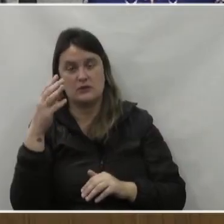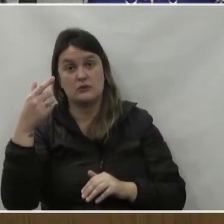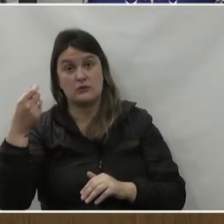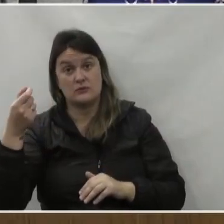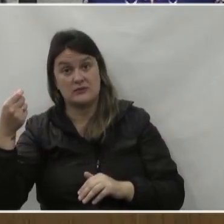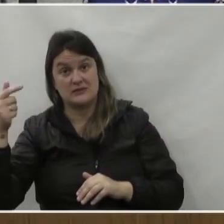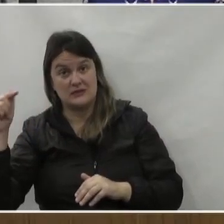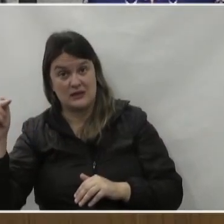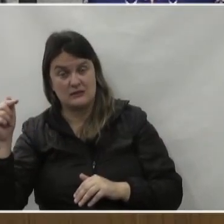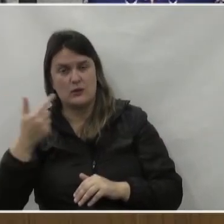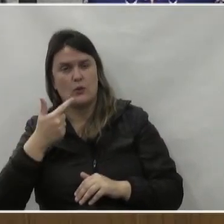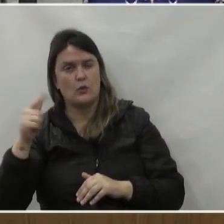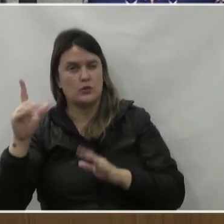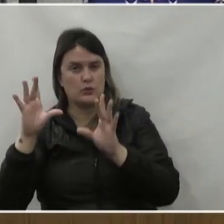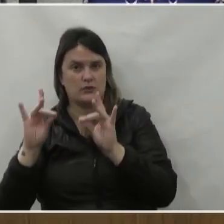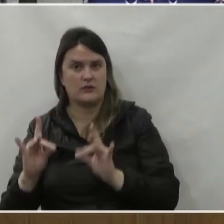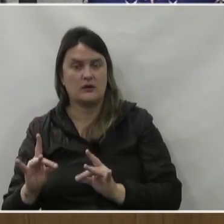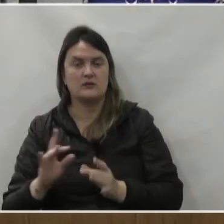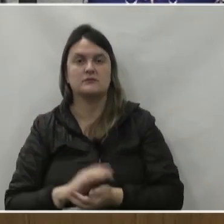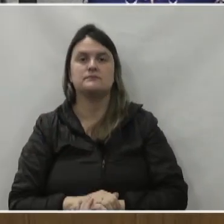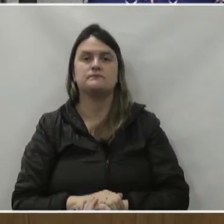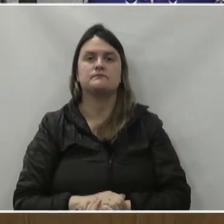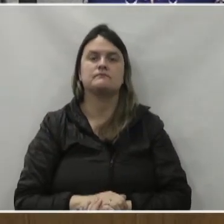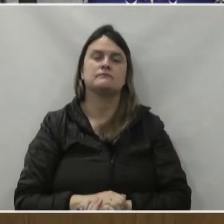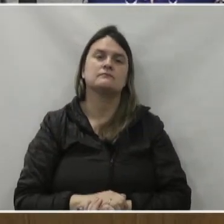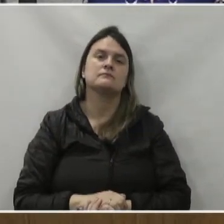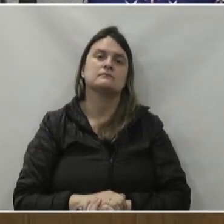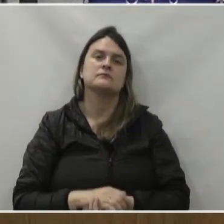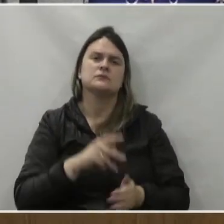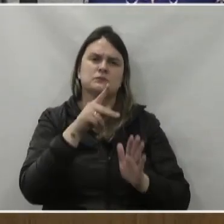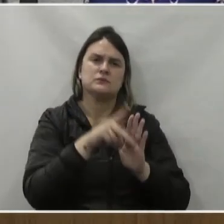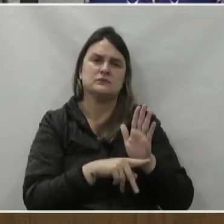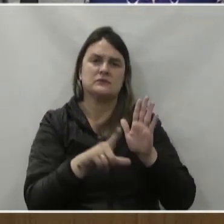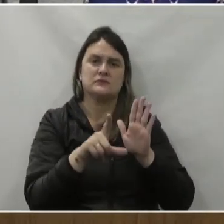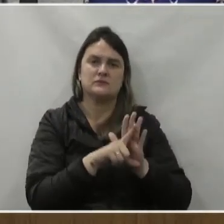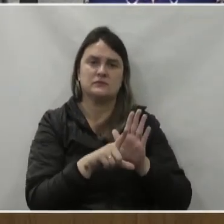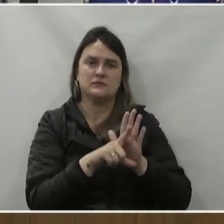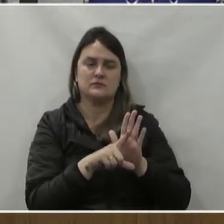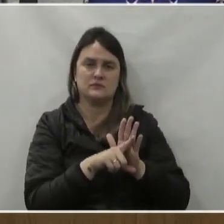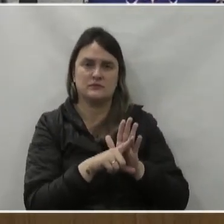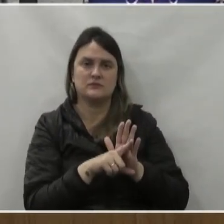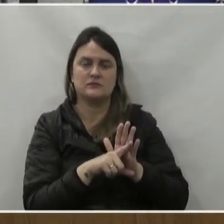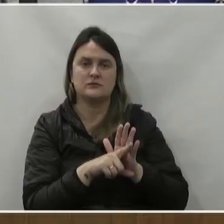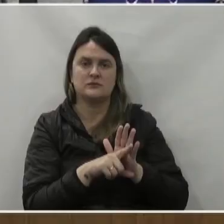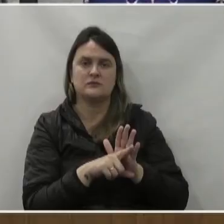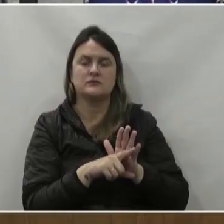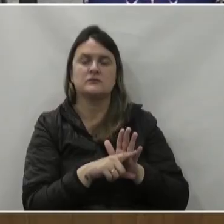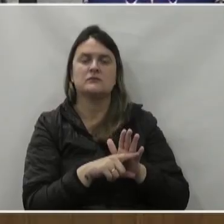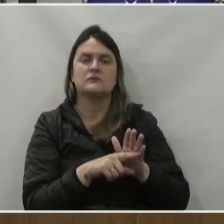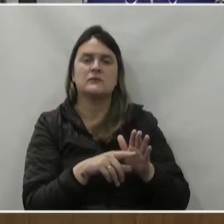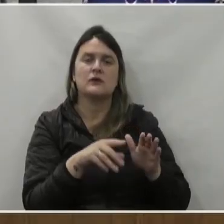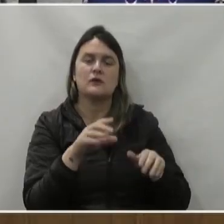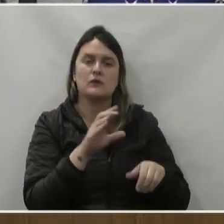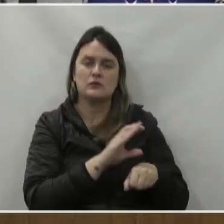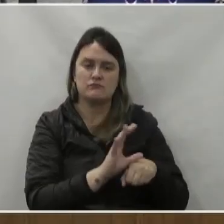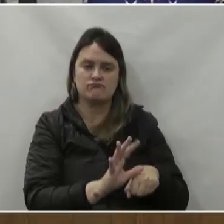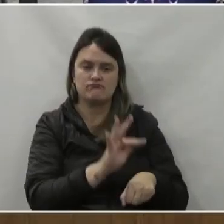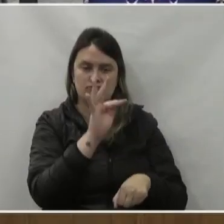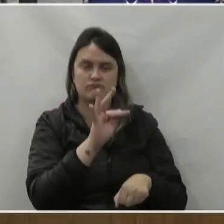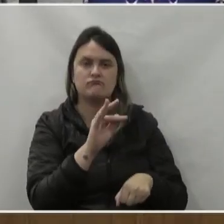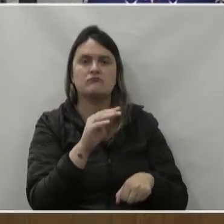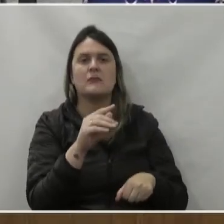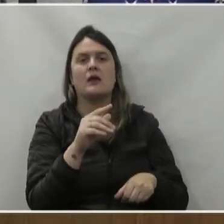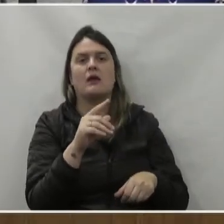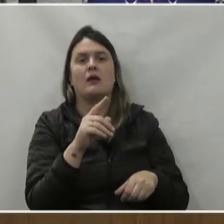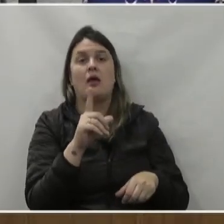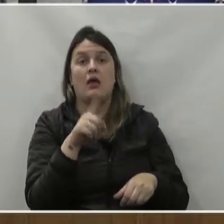3504/2007 e dá outras providências. Fundamentação: projeto de lei ordinária é legal e constitucional e, como encontra-se